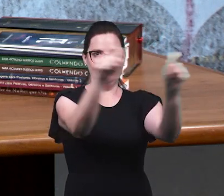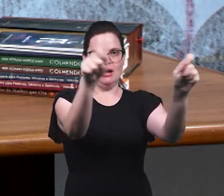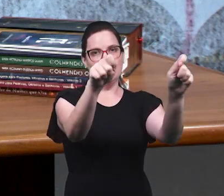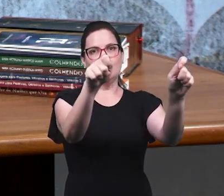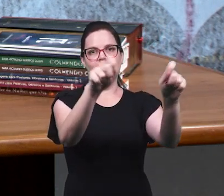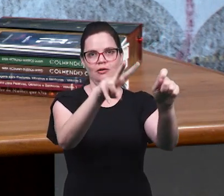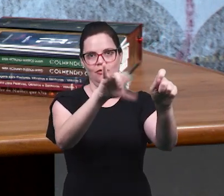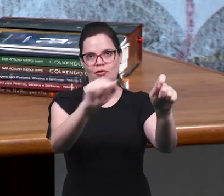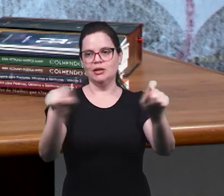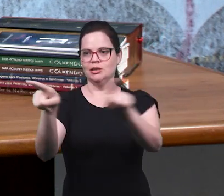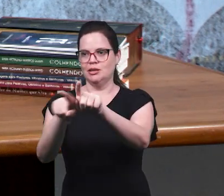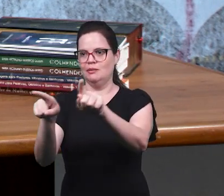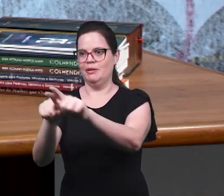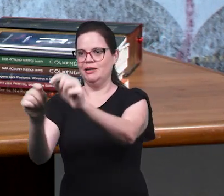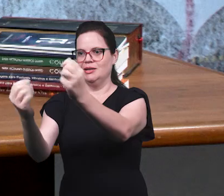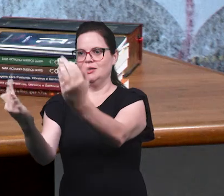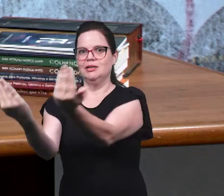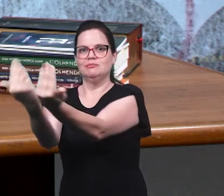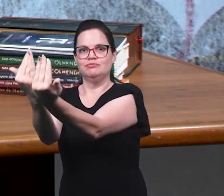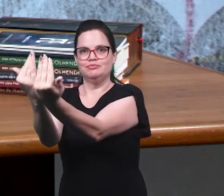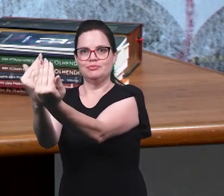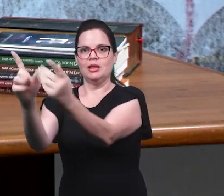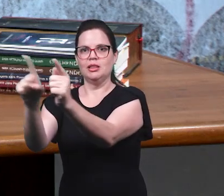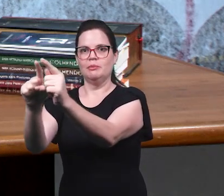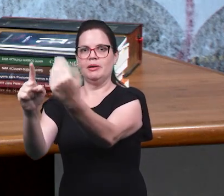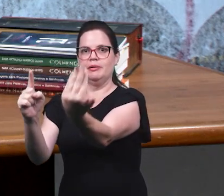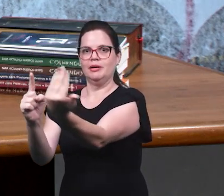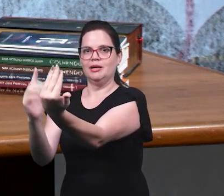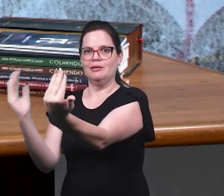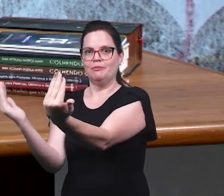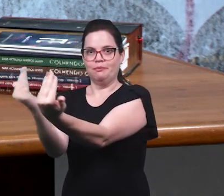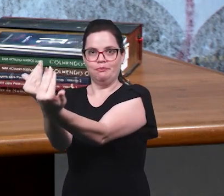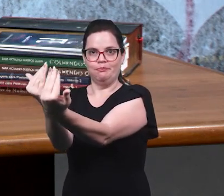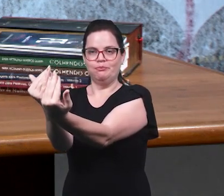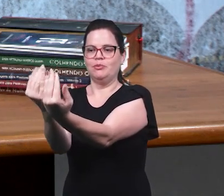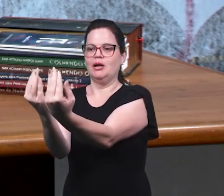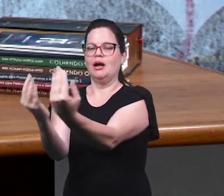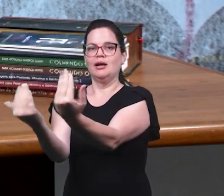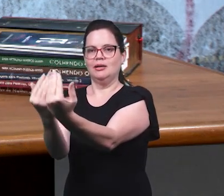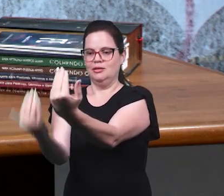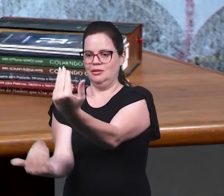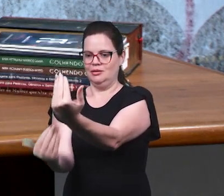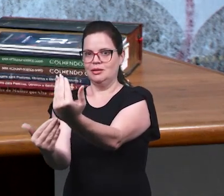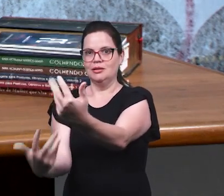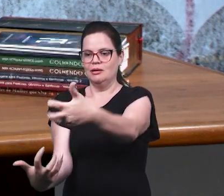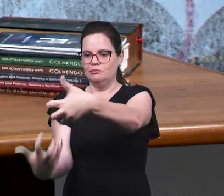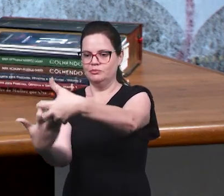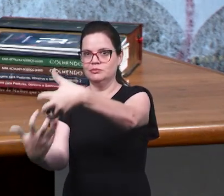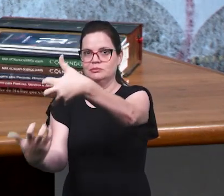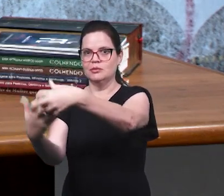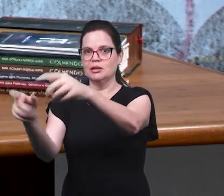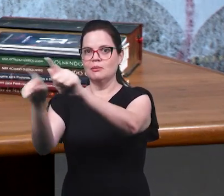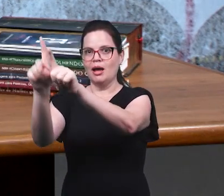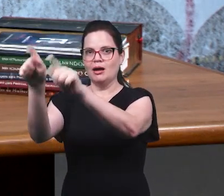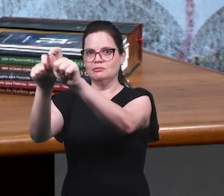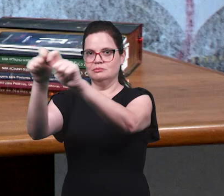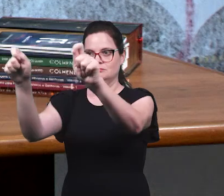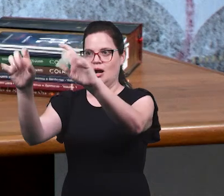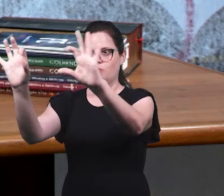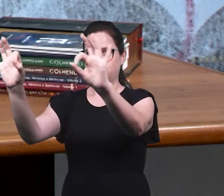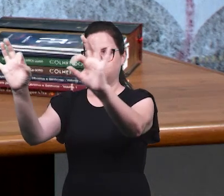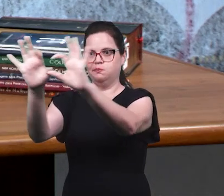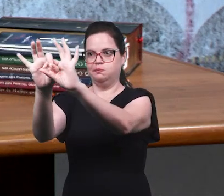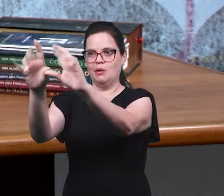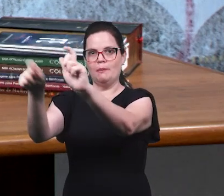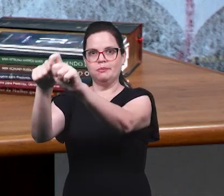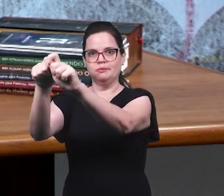as 2 tábuas, ambas serão por tábuas para os 2 cantos. Assim serão as